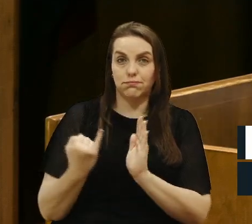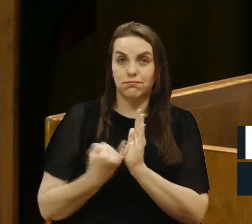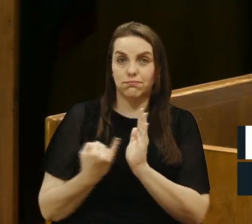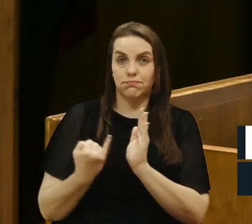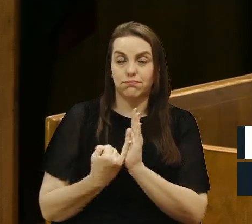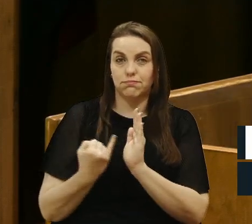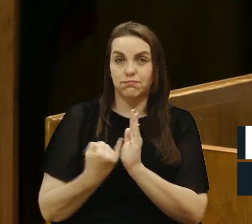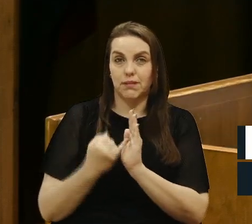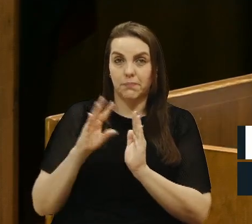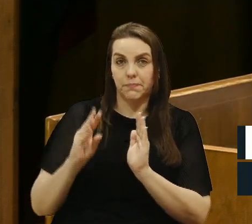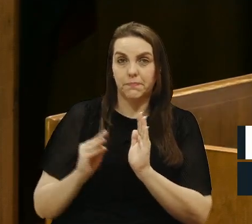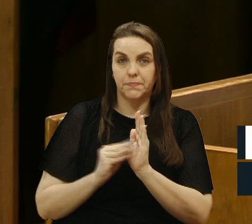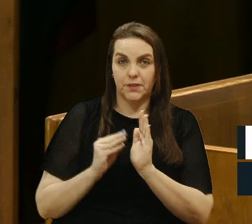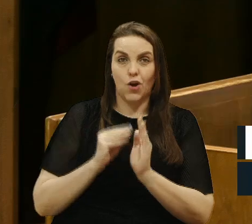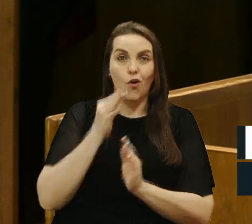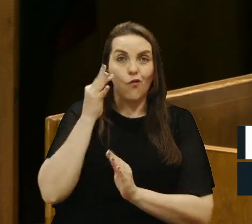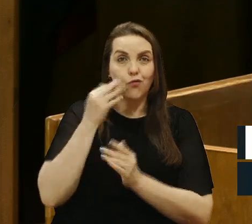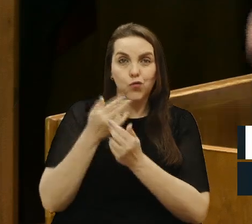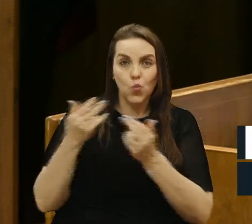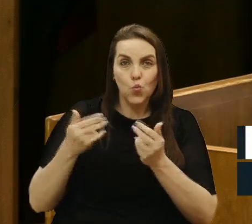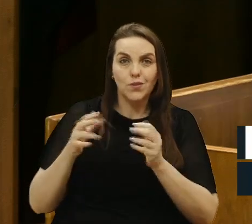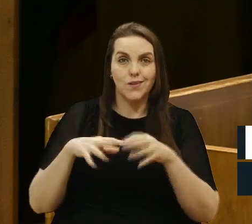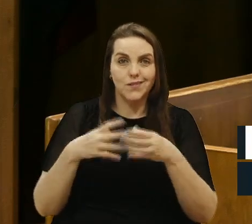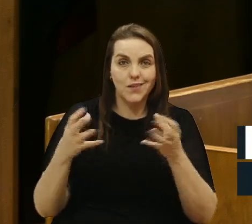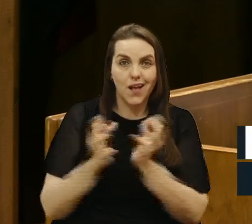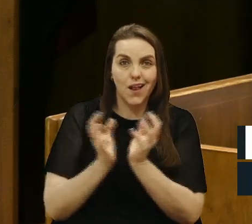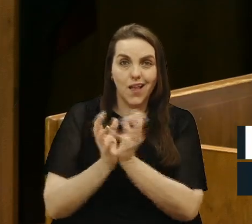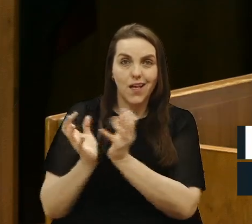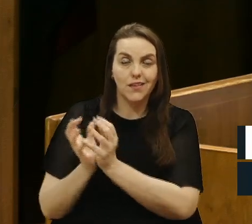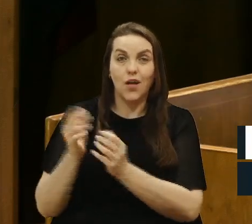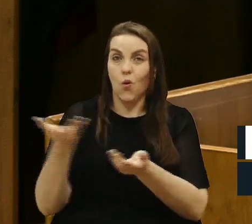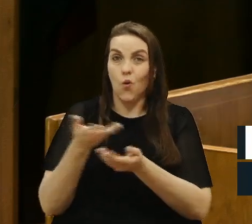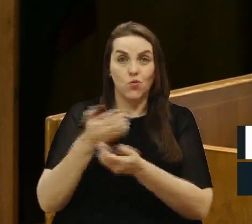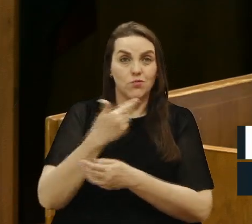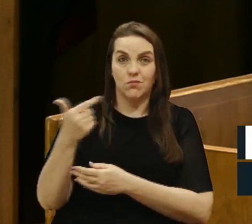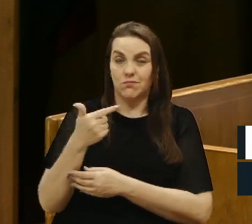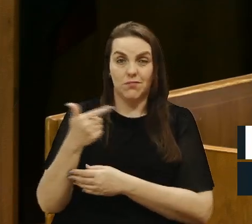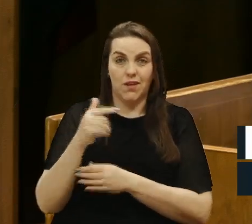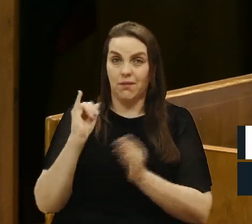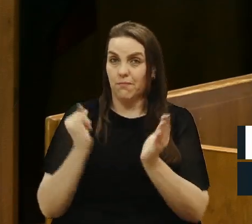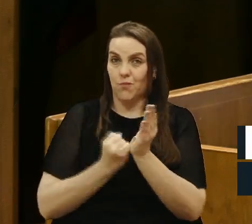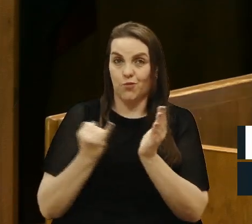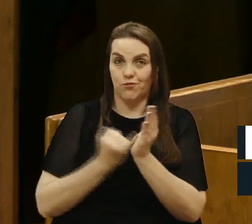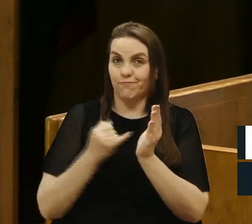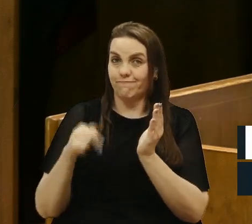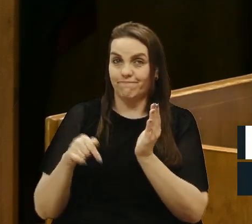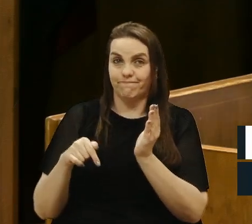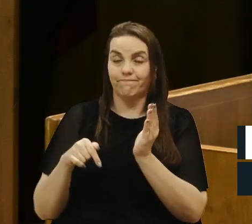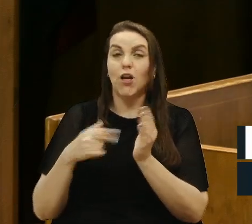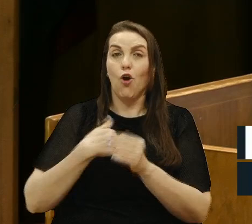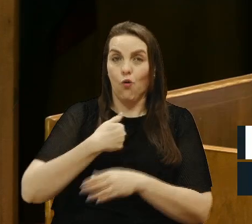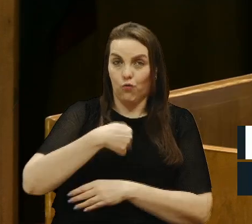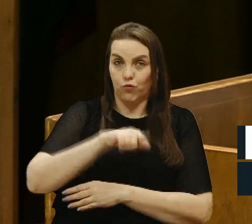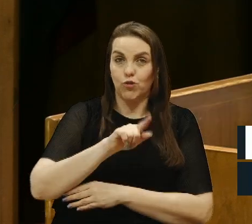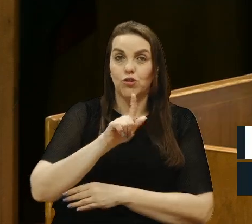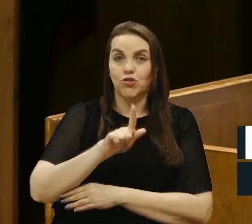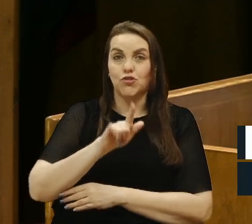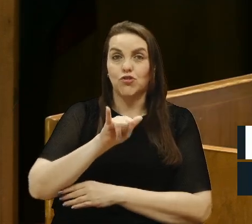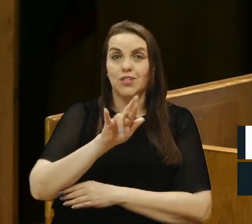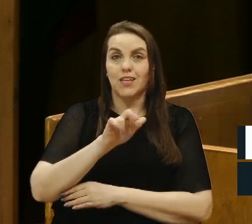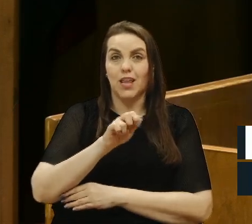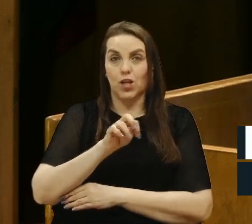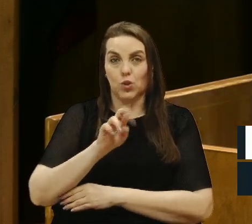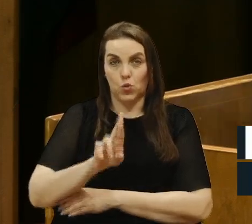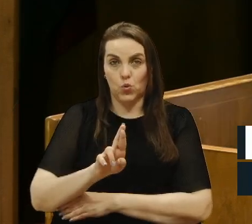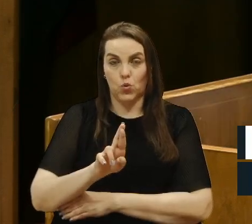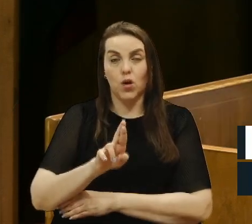cima dos hortifruti granjeiros, que hoje não tem imposto, tá? Eu fui até a Giratur, falei com o proprietário,